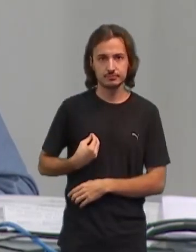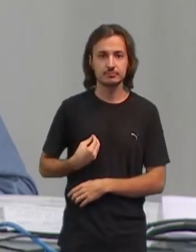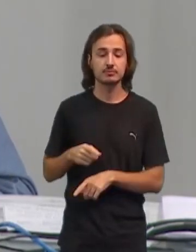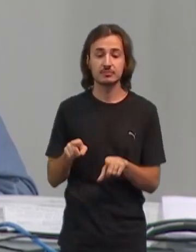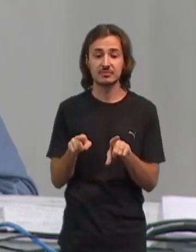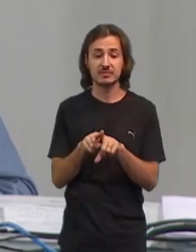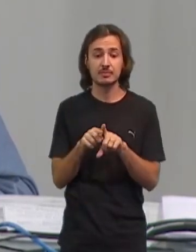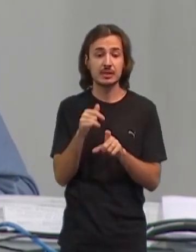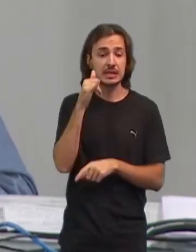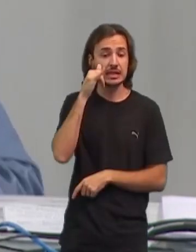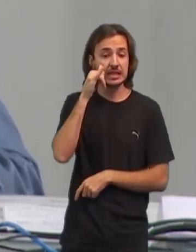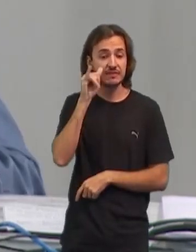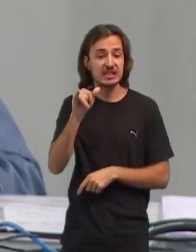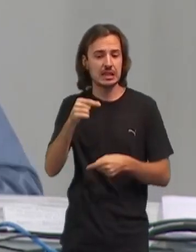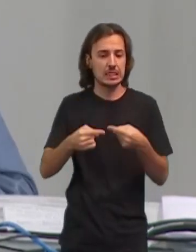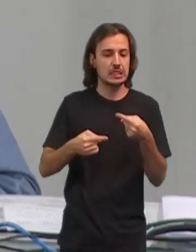e